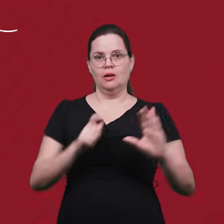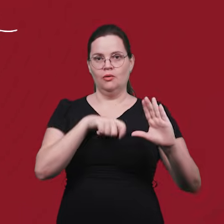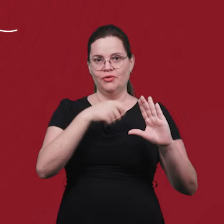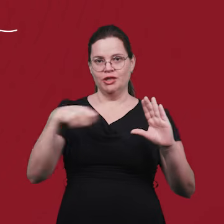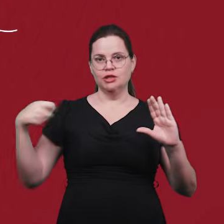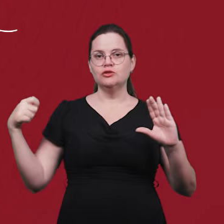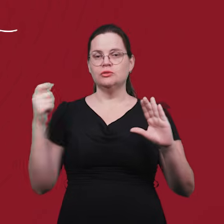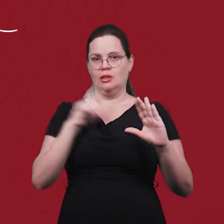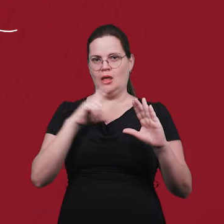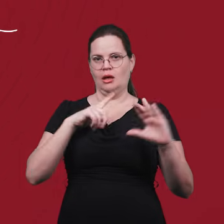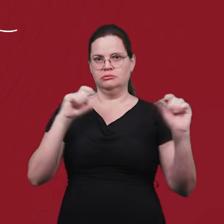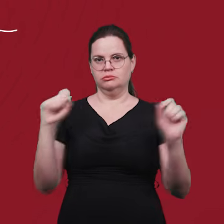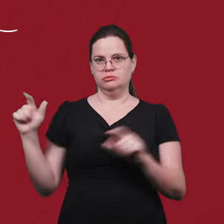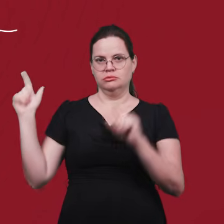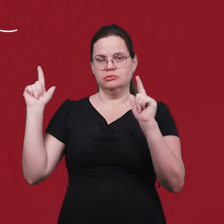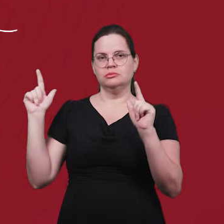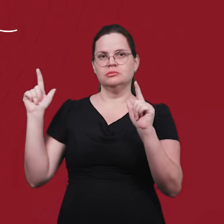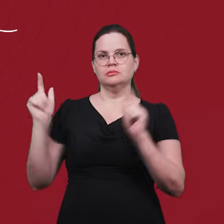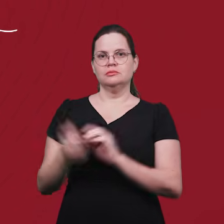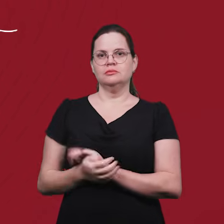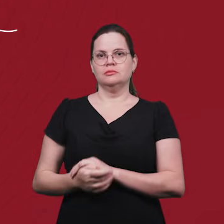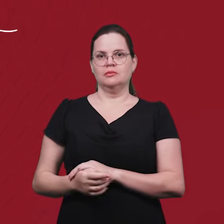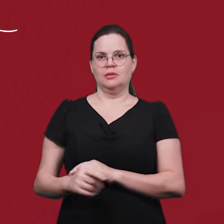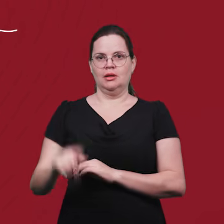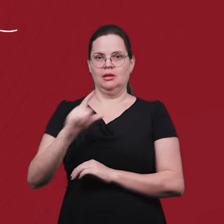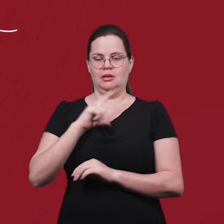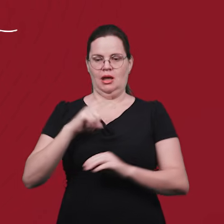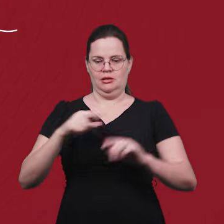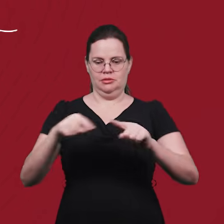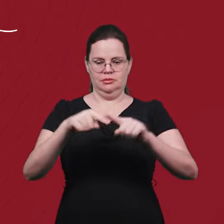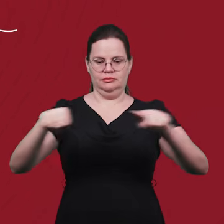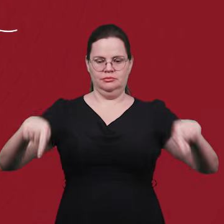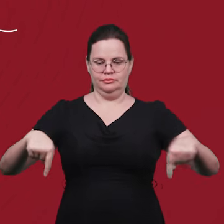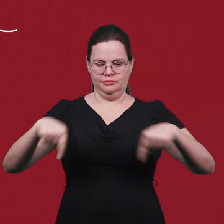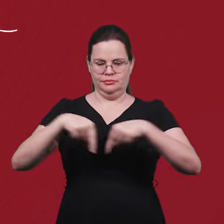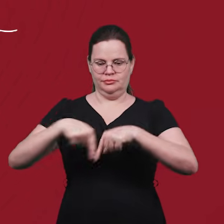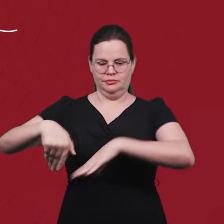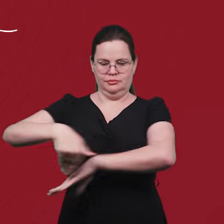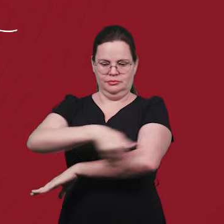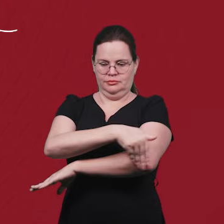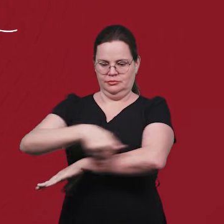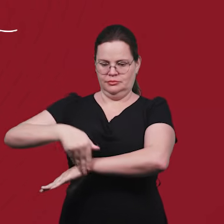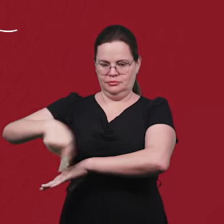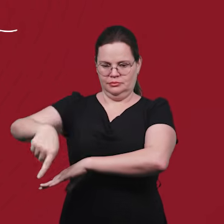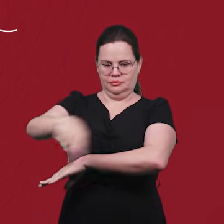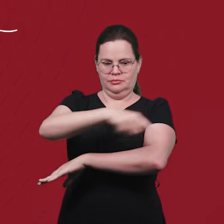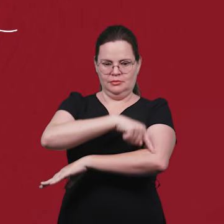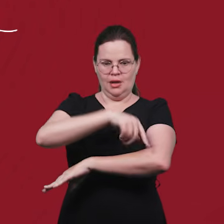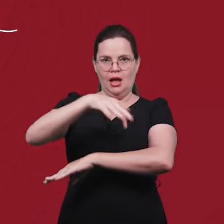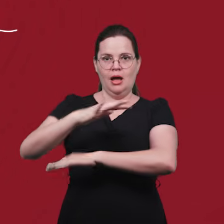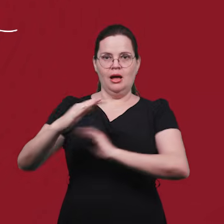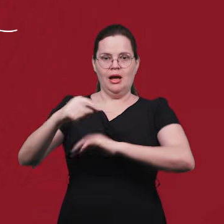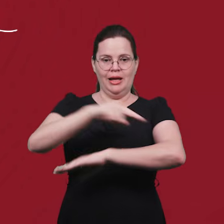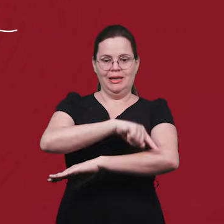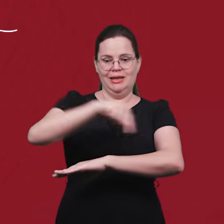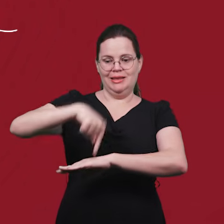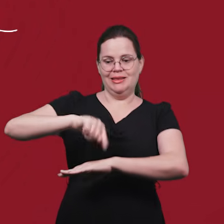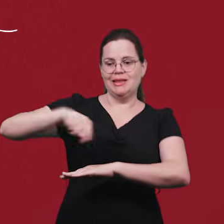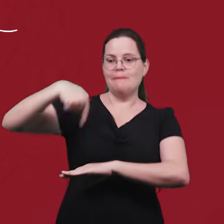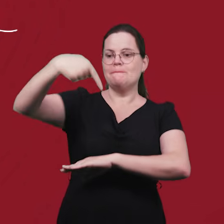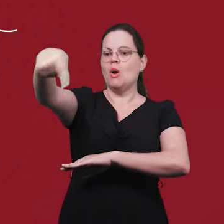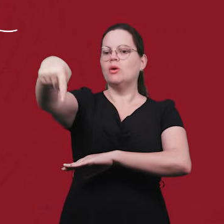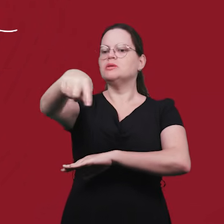Esse vídeo que está sendo mostrado, uma quadra depois fica a nossa igreja, que é a igreja de Paia,